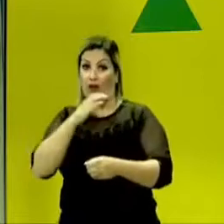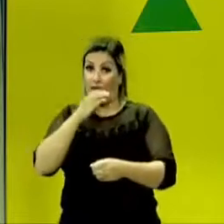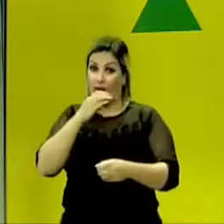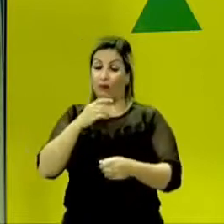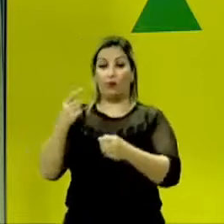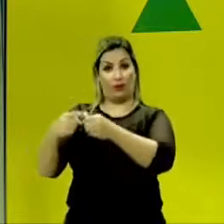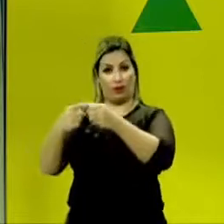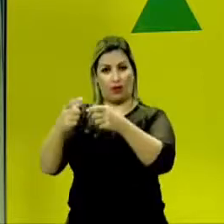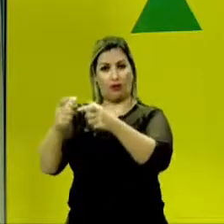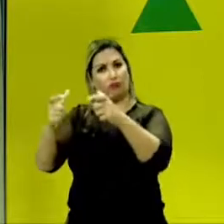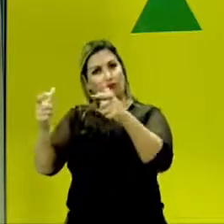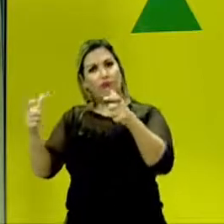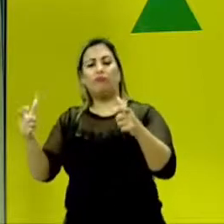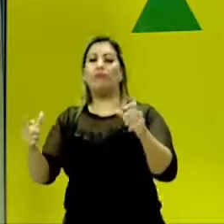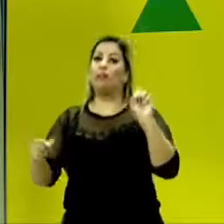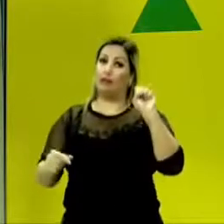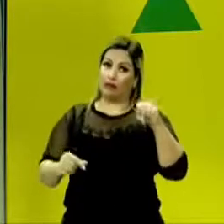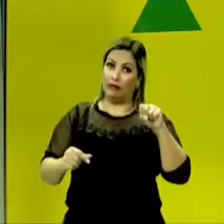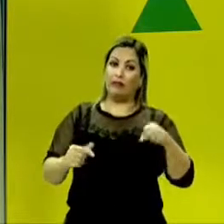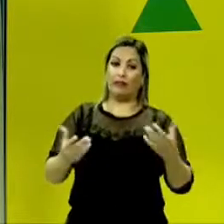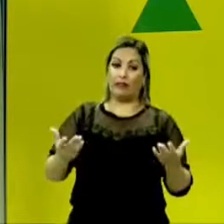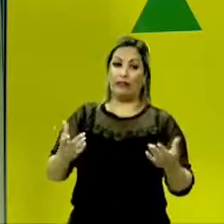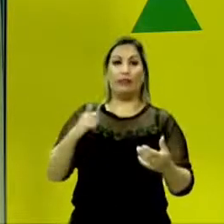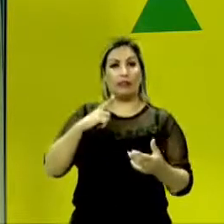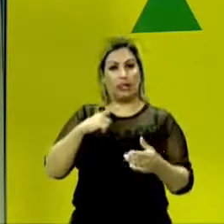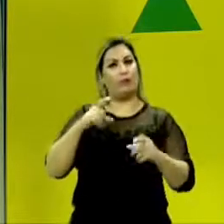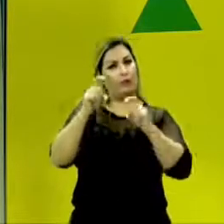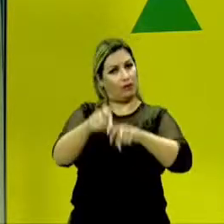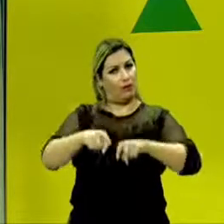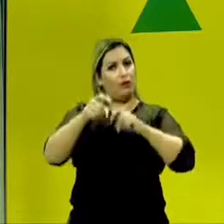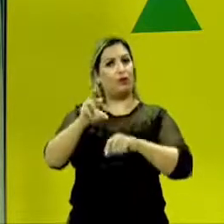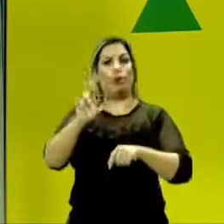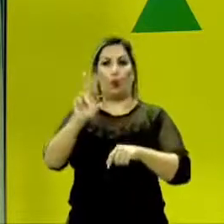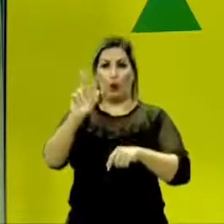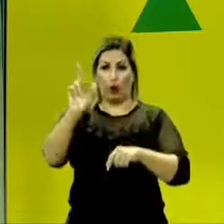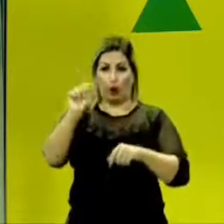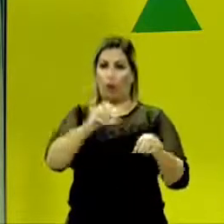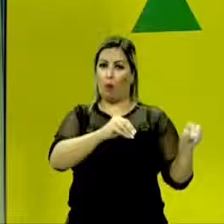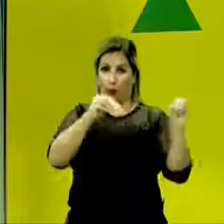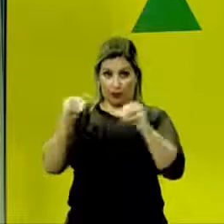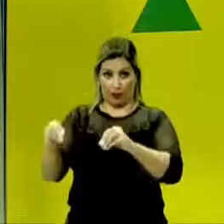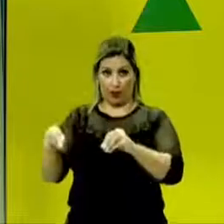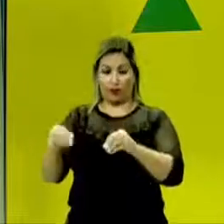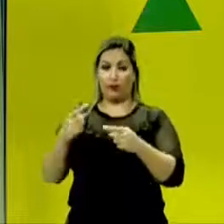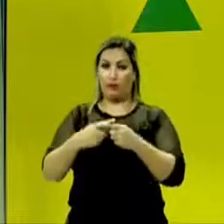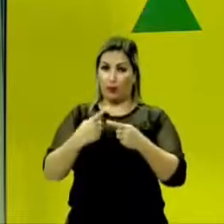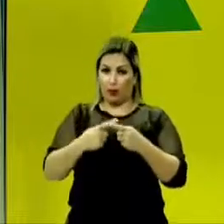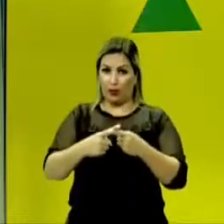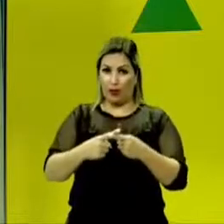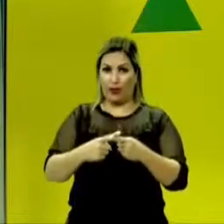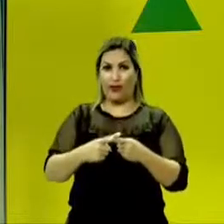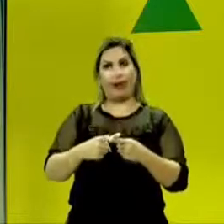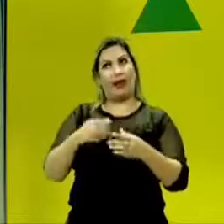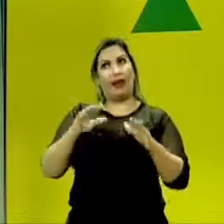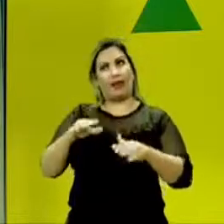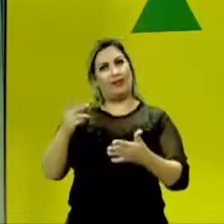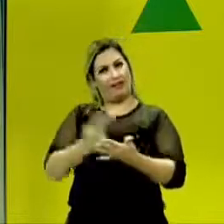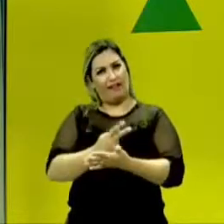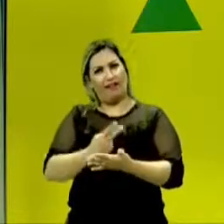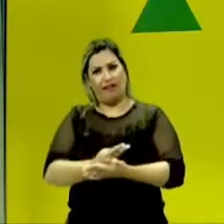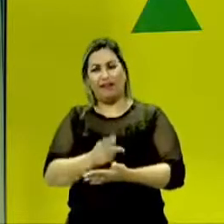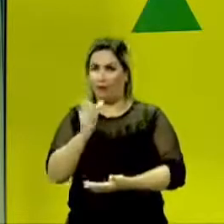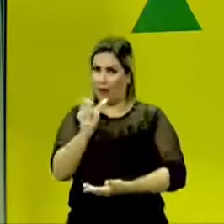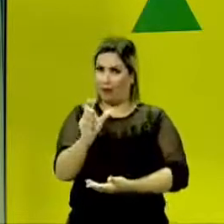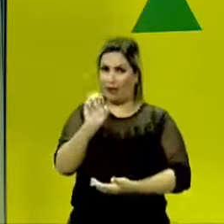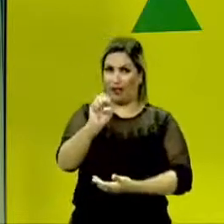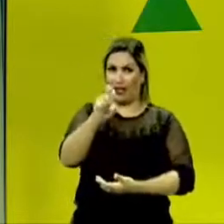urbanização. Gente, sim, né? A gente tem aí o êxodo rural, muitas vezes a gente utiliza esse termo de forma incorreta, imprecisa.